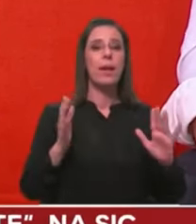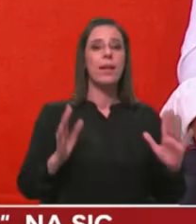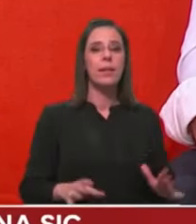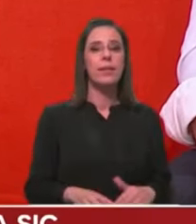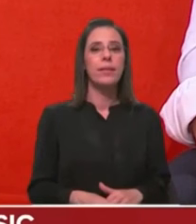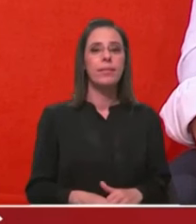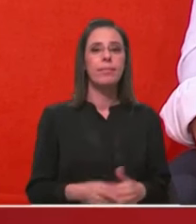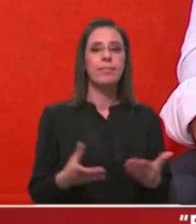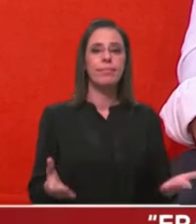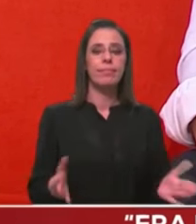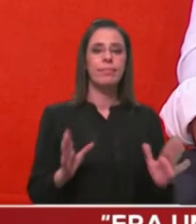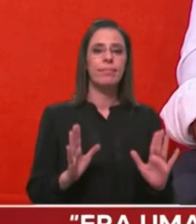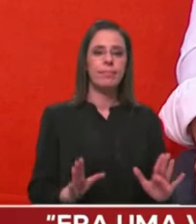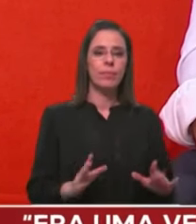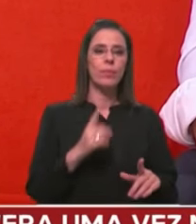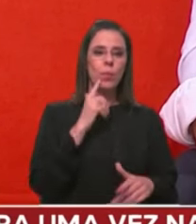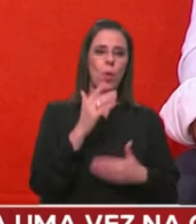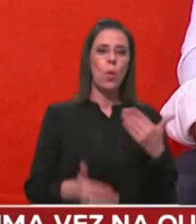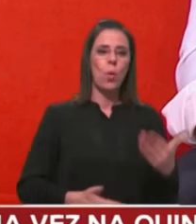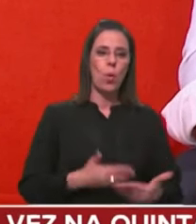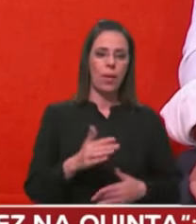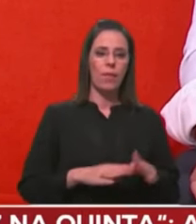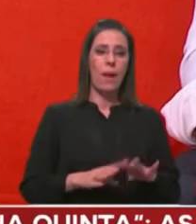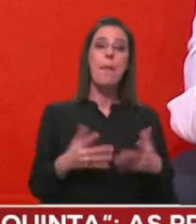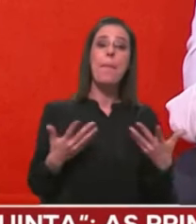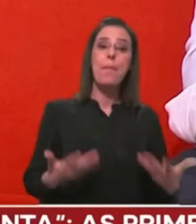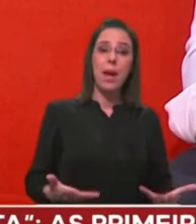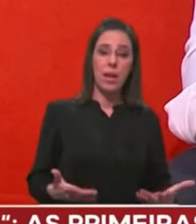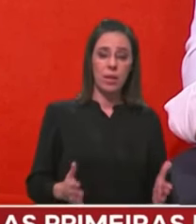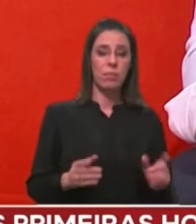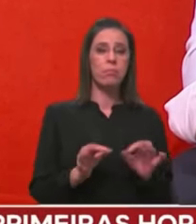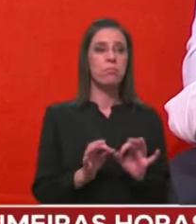É uma relação. Mas vamos continuar a fazer assim para já,